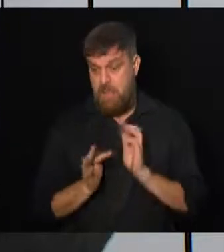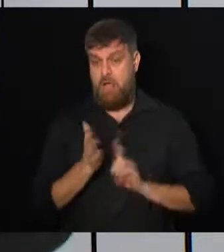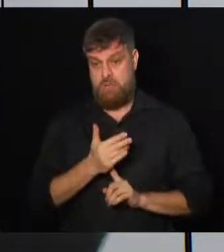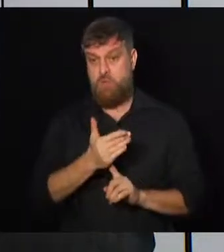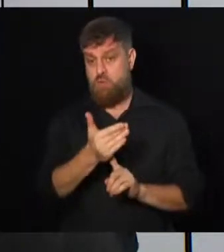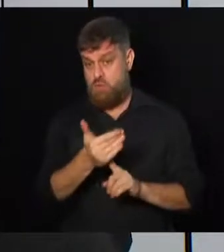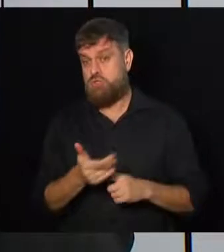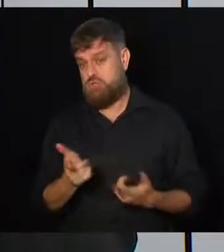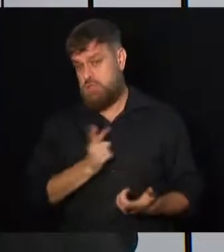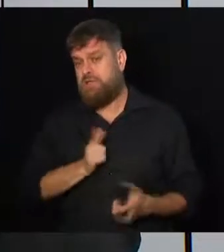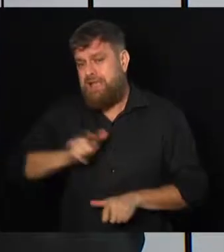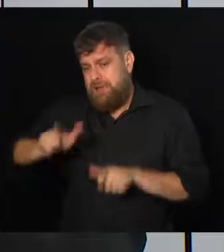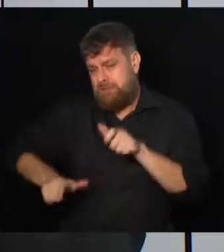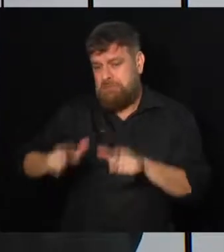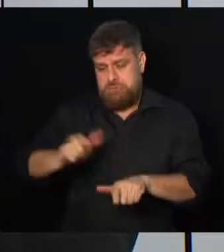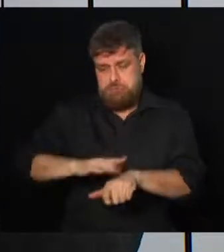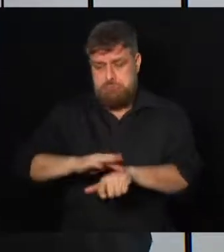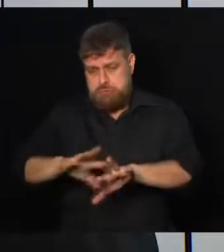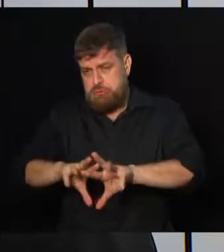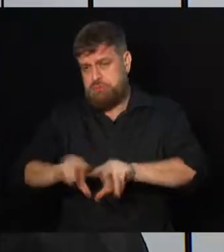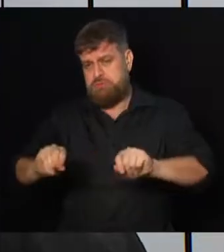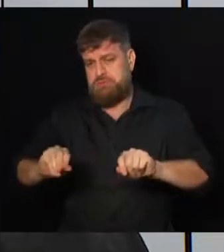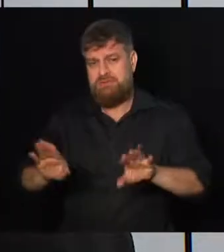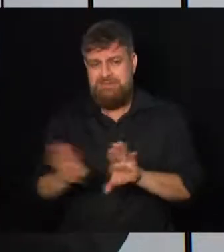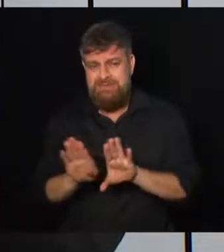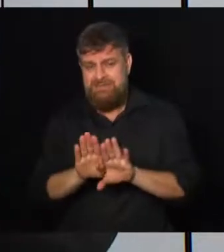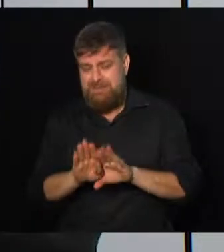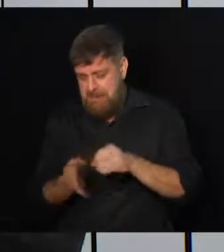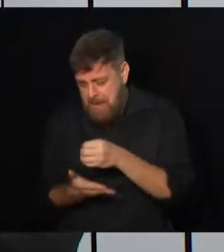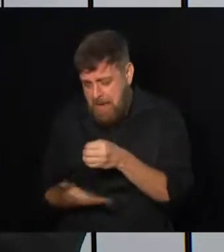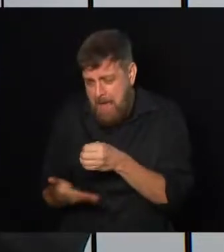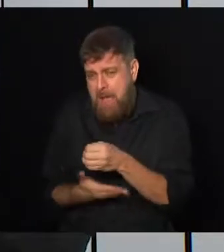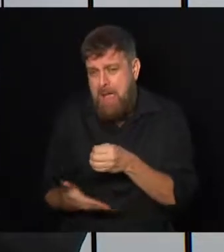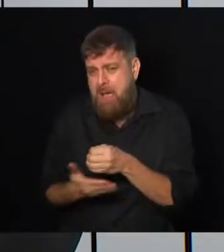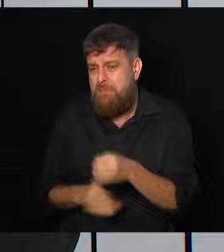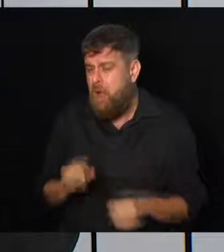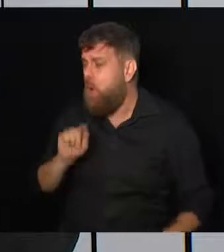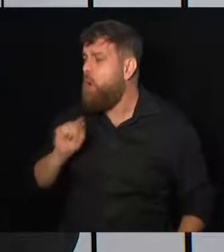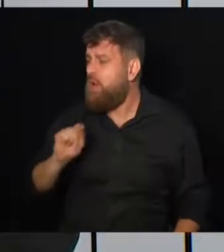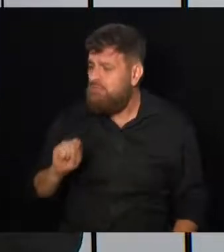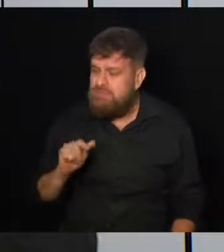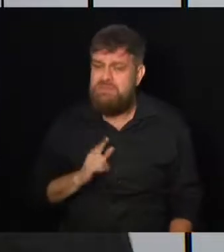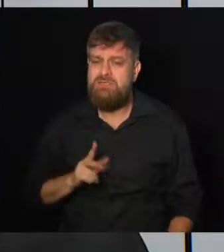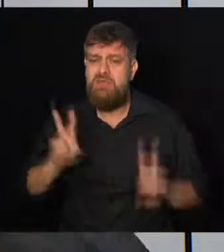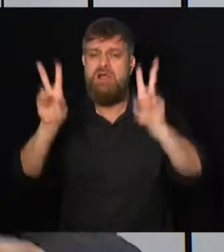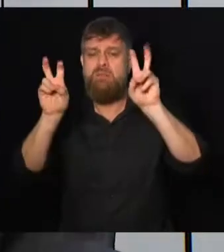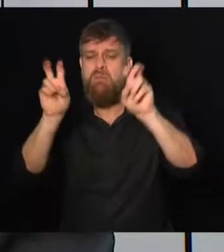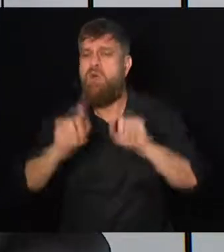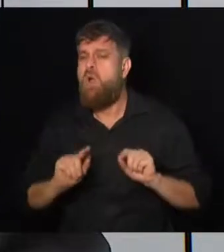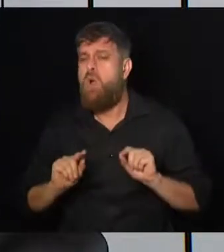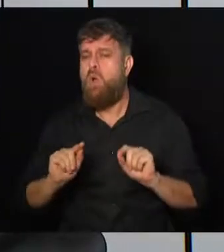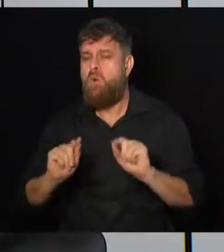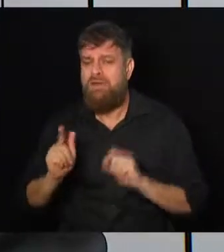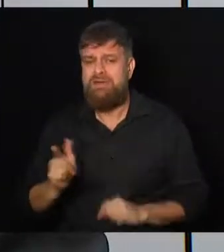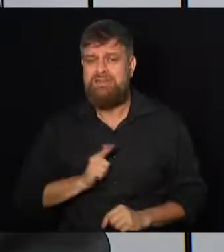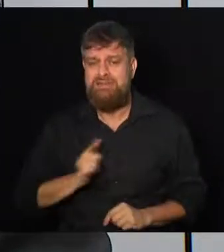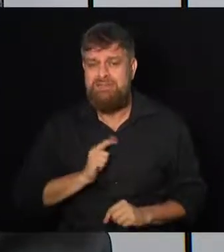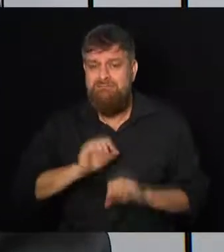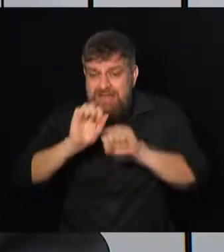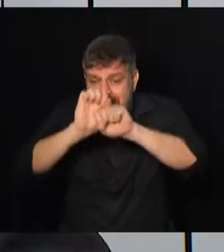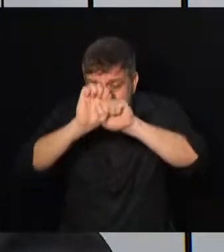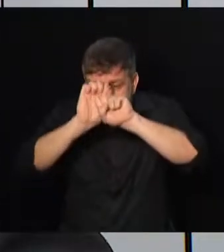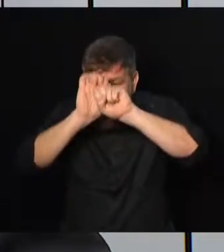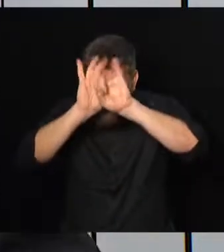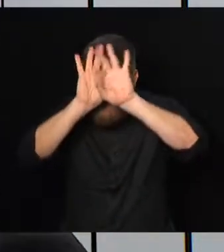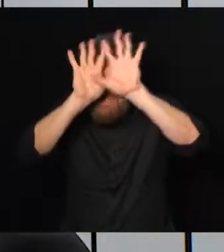temos aí, de pessoas que são curadas, mas também um ponto fundamental, Mirna, que você tocou, que é exatamente o esclarecimento.